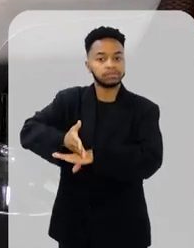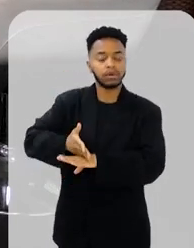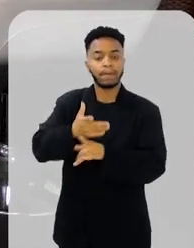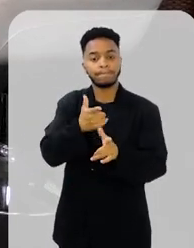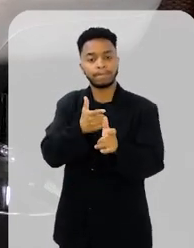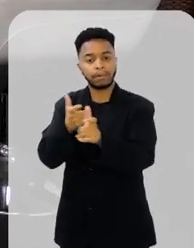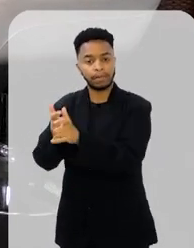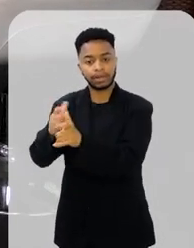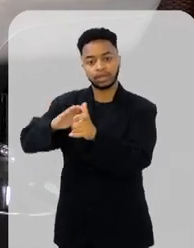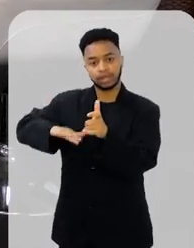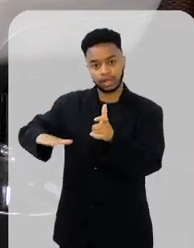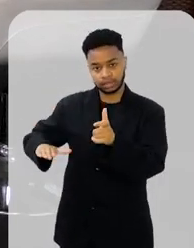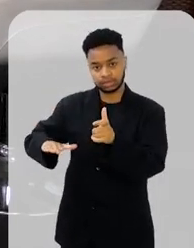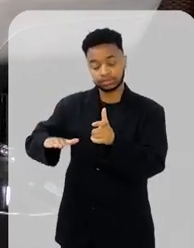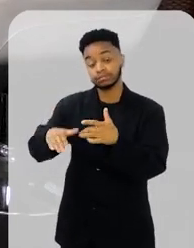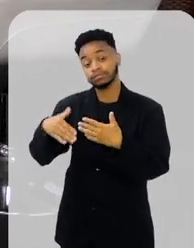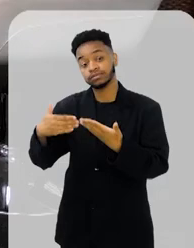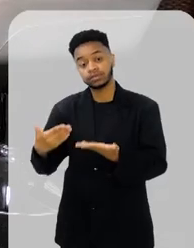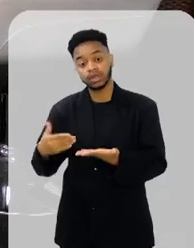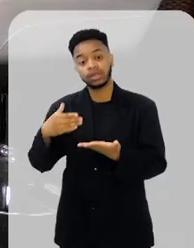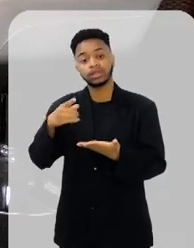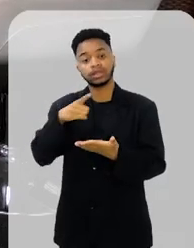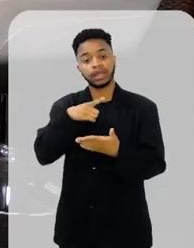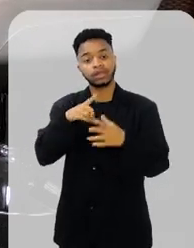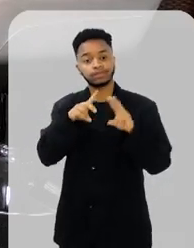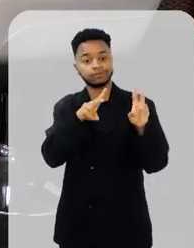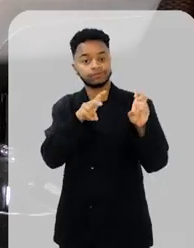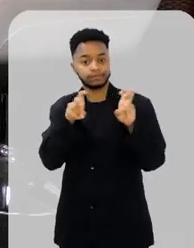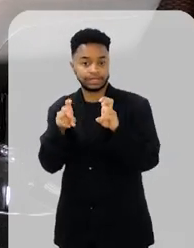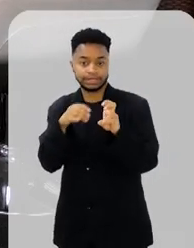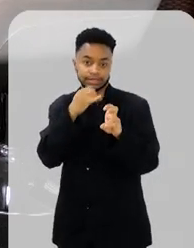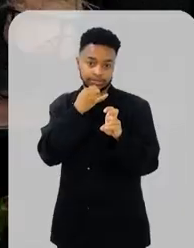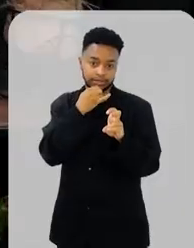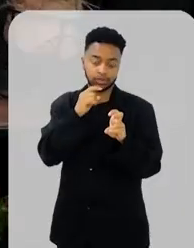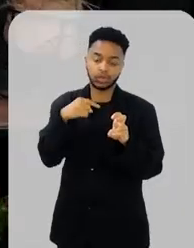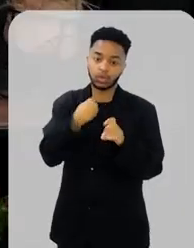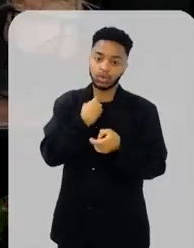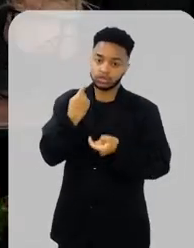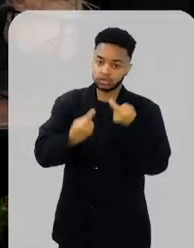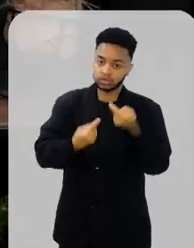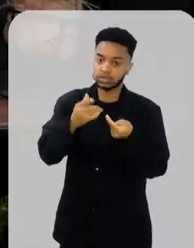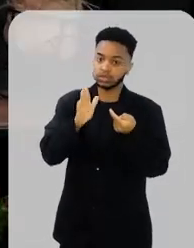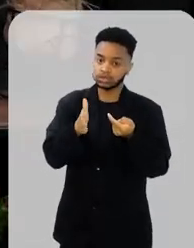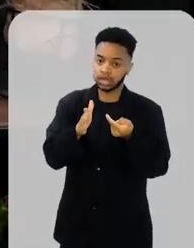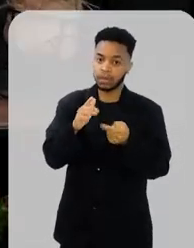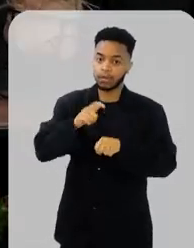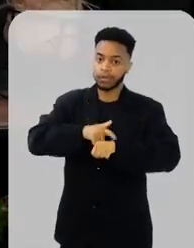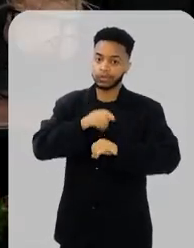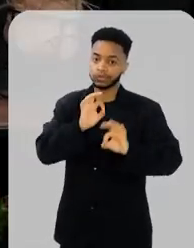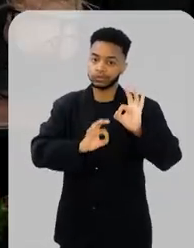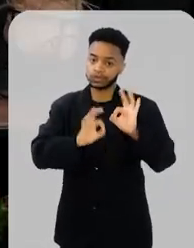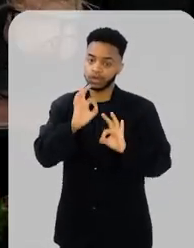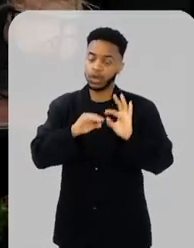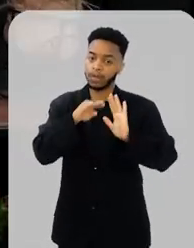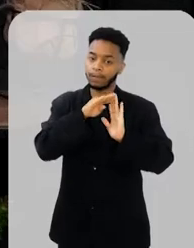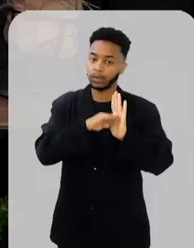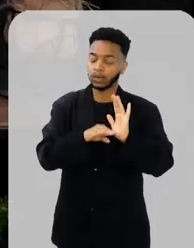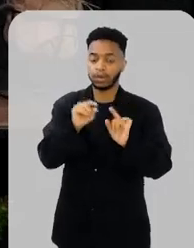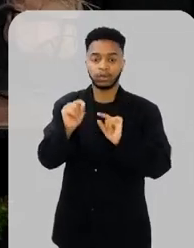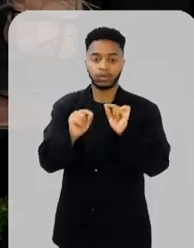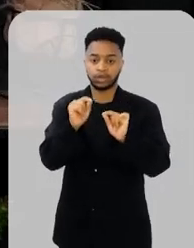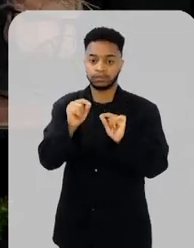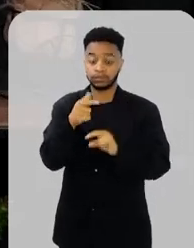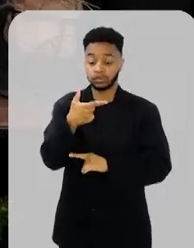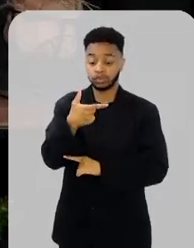ao homicídio contra a criança. E isso traz questões como nós levantamos aqui na produção do programa,